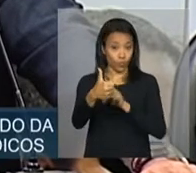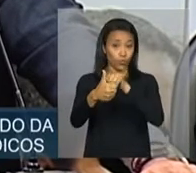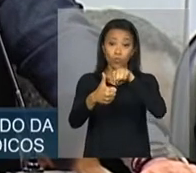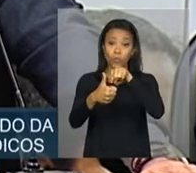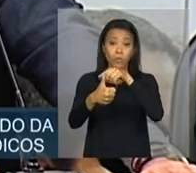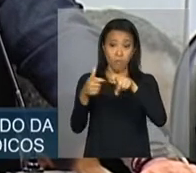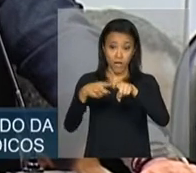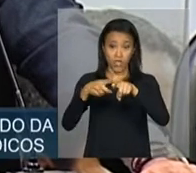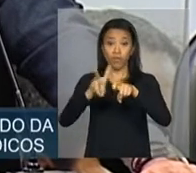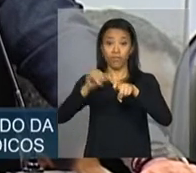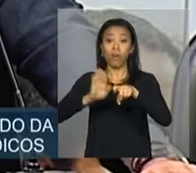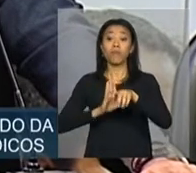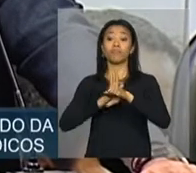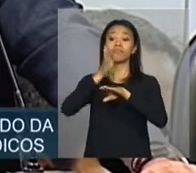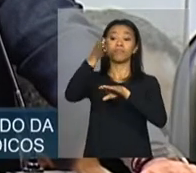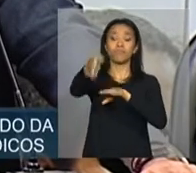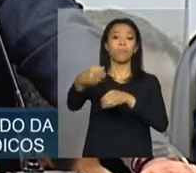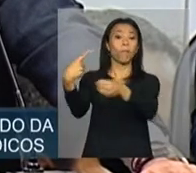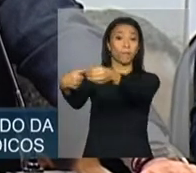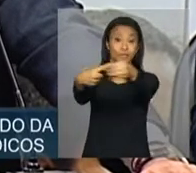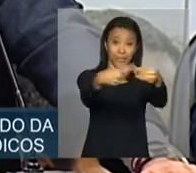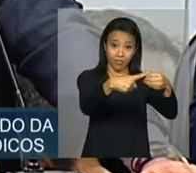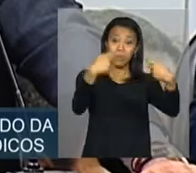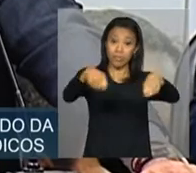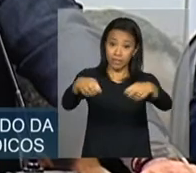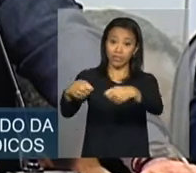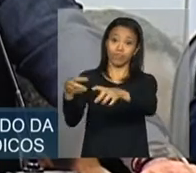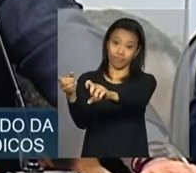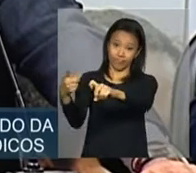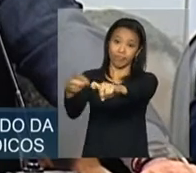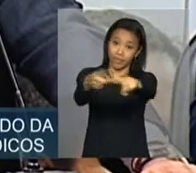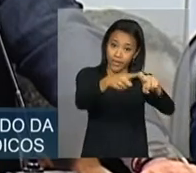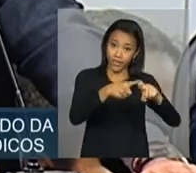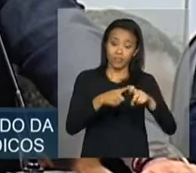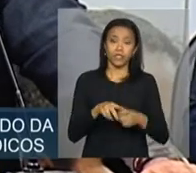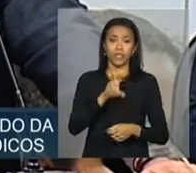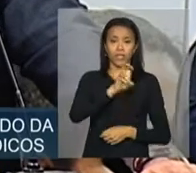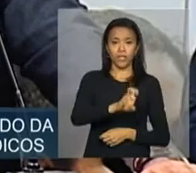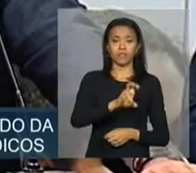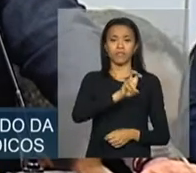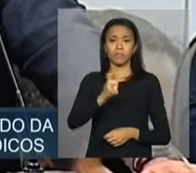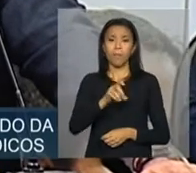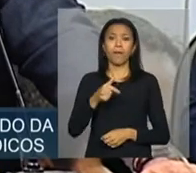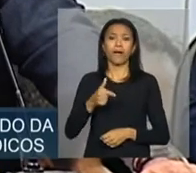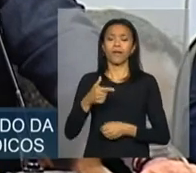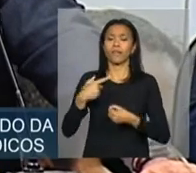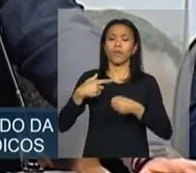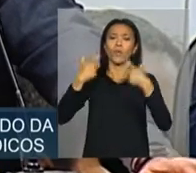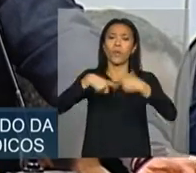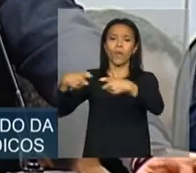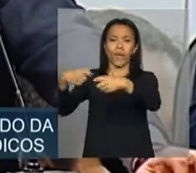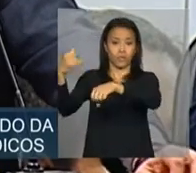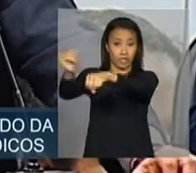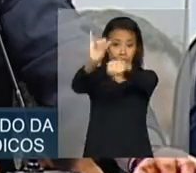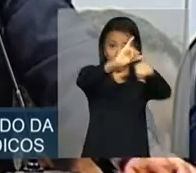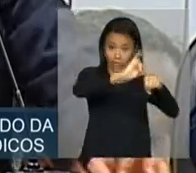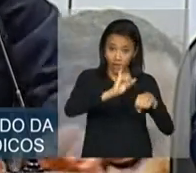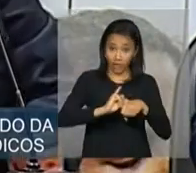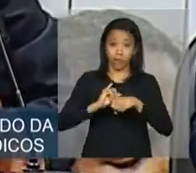vão para municípios de alta vulnerabilidade social 565 para periferias de capitais e regiões metropolitanas